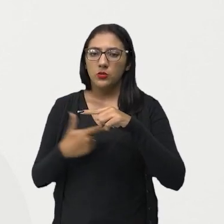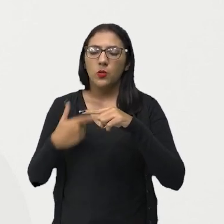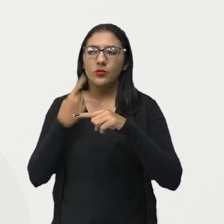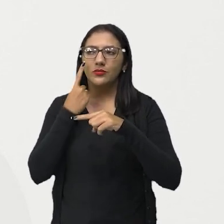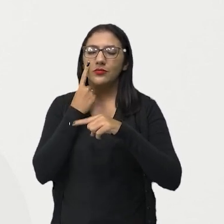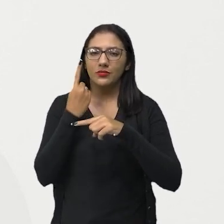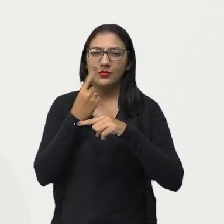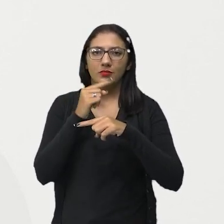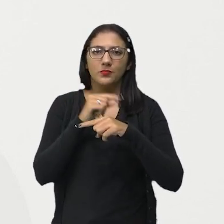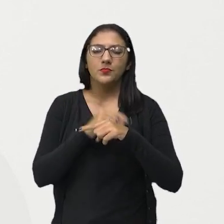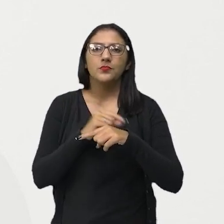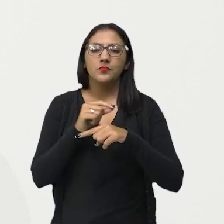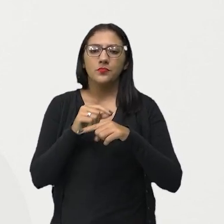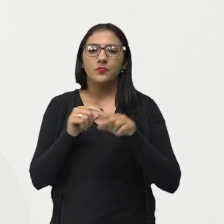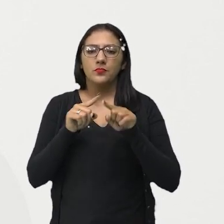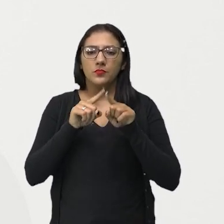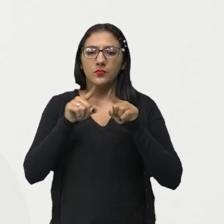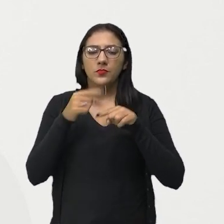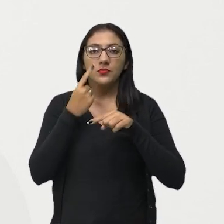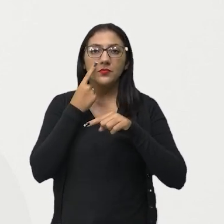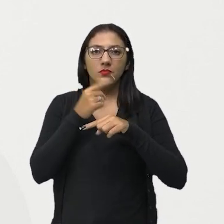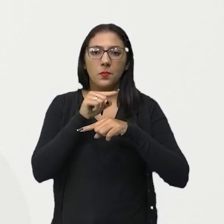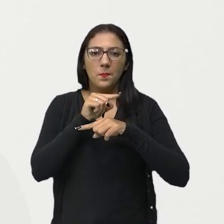Menos 9